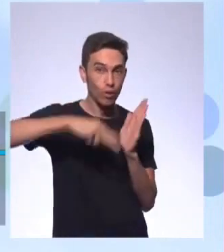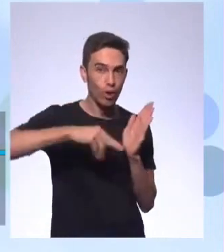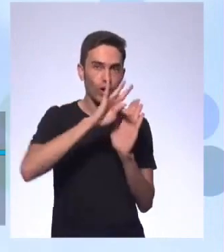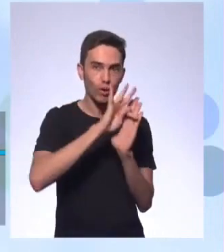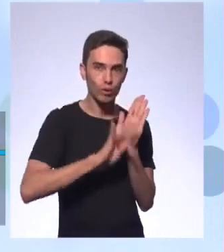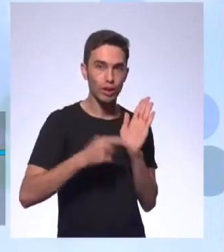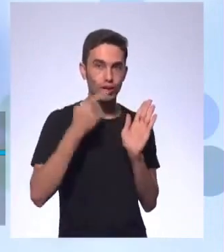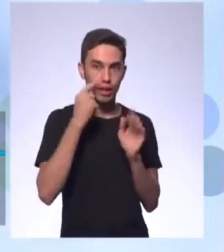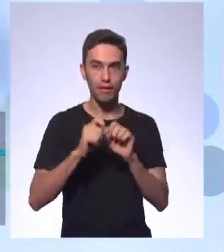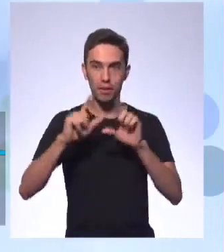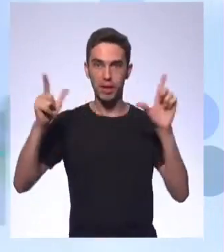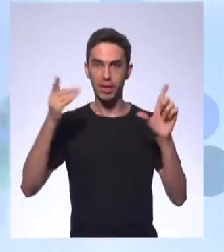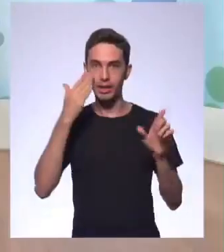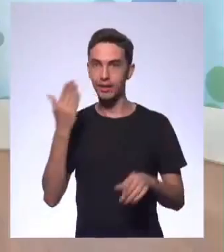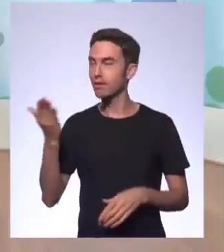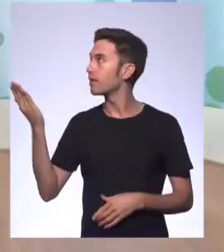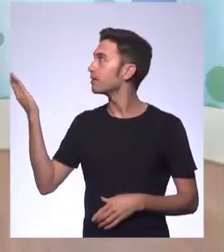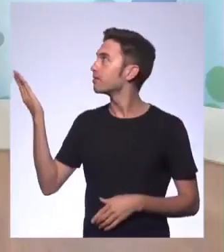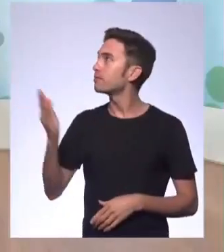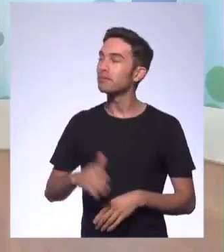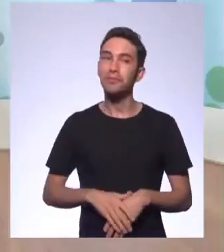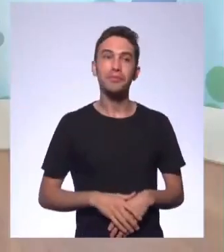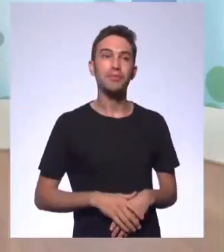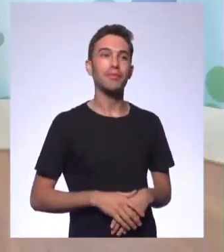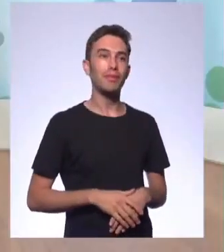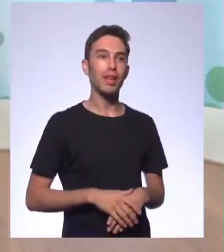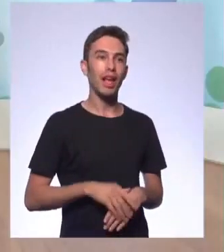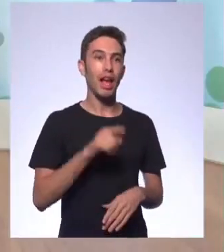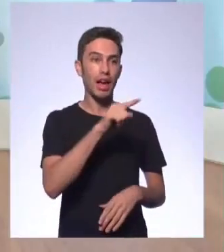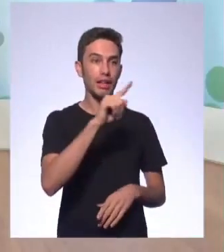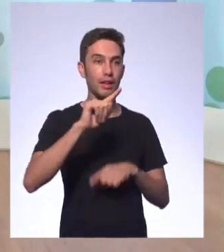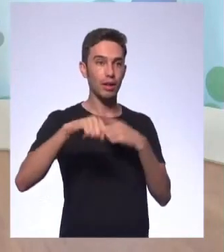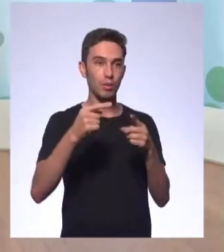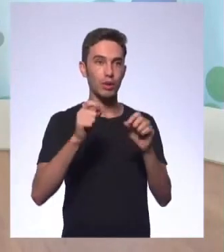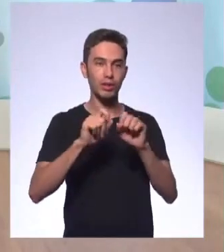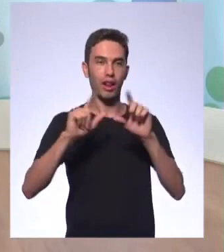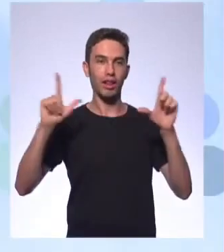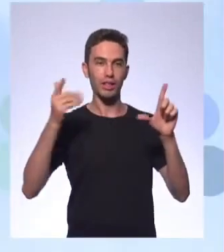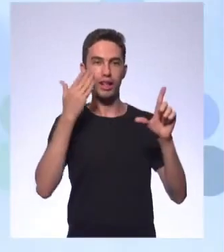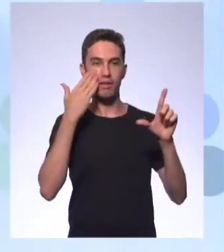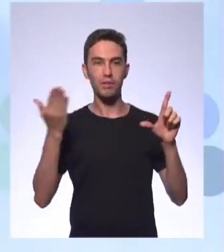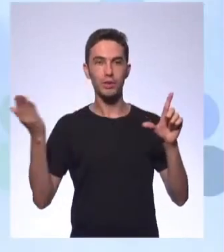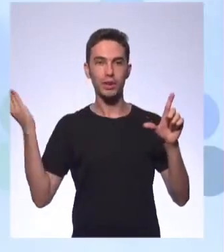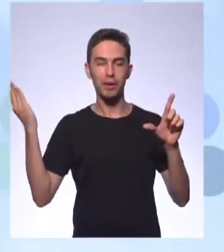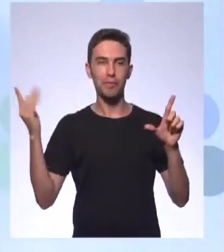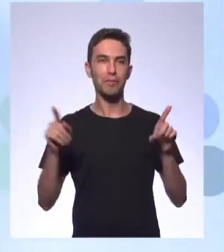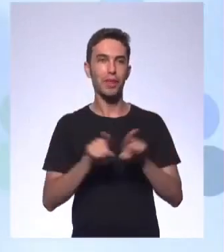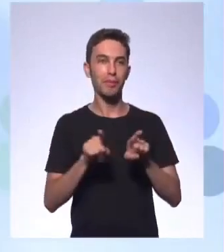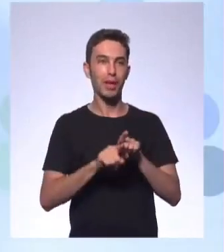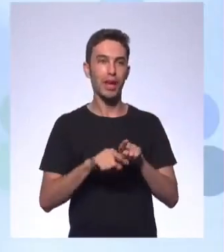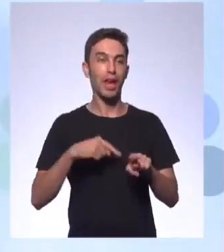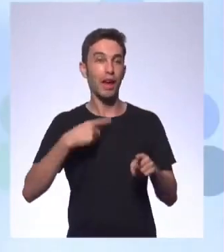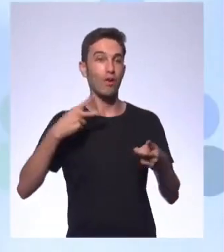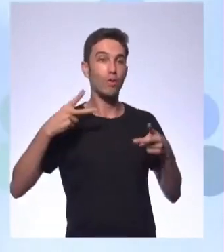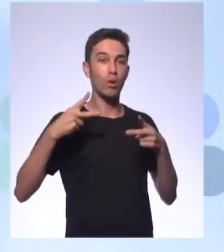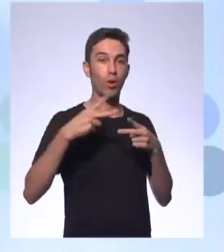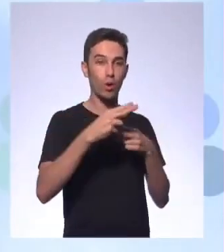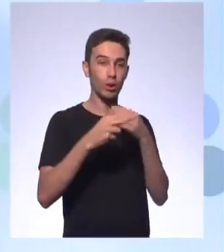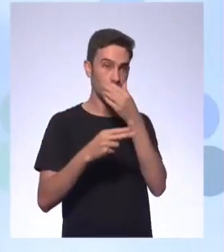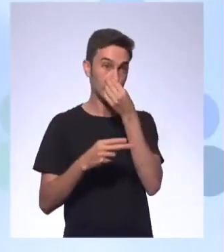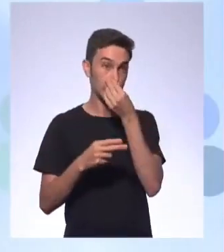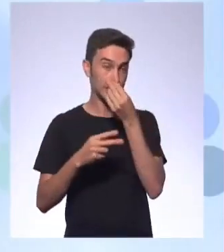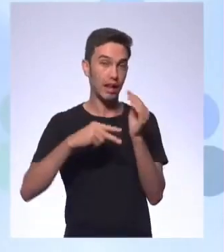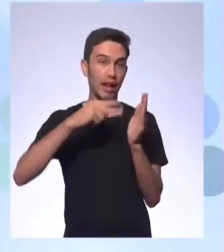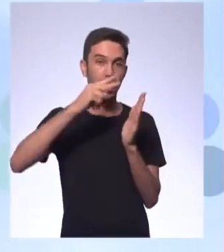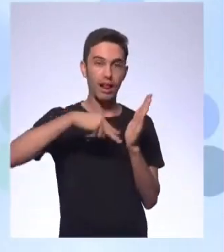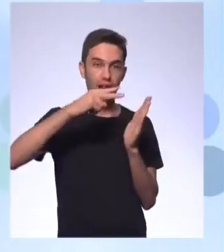texto vai aparecer na tela, está aqui a tela, vai aparecer aqui. E para você, vai aparecer na tela para vocês. E o que acontece? Eu vou cortar a leitura que